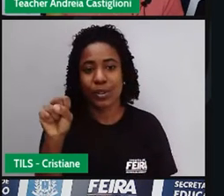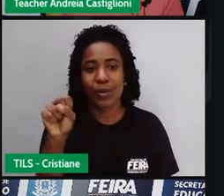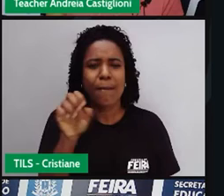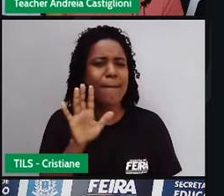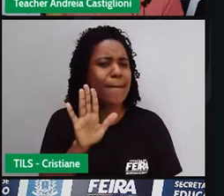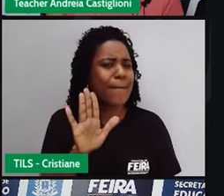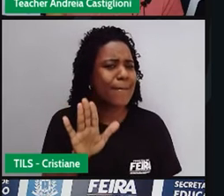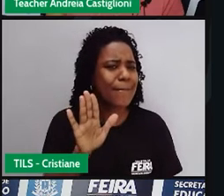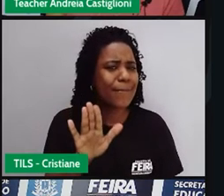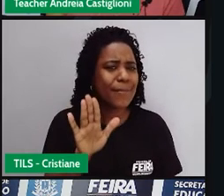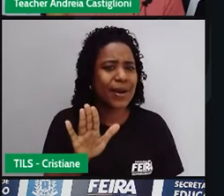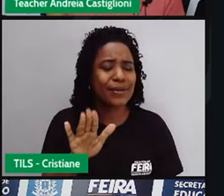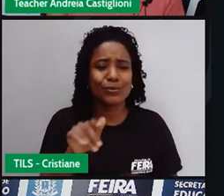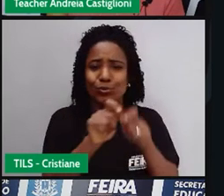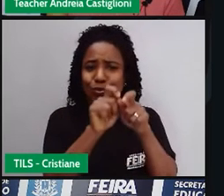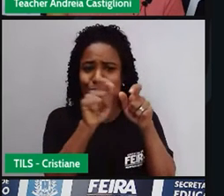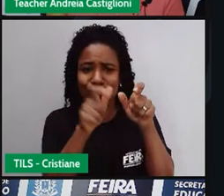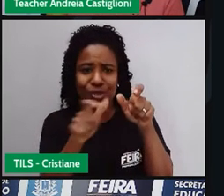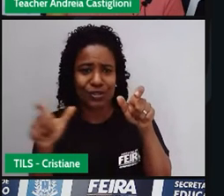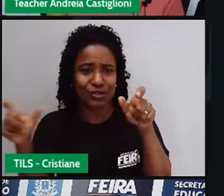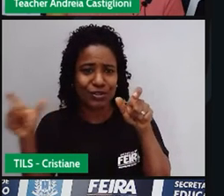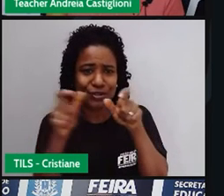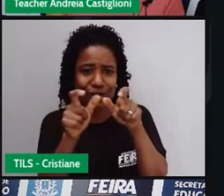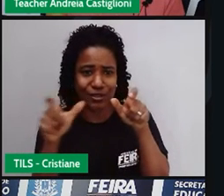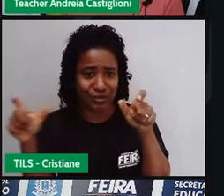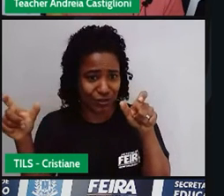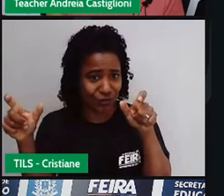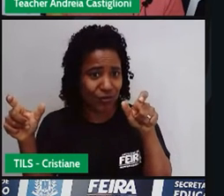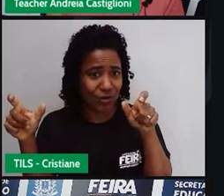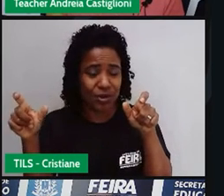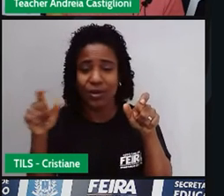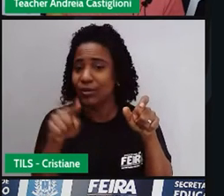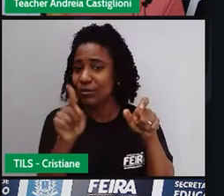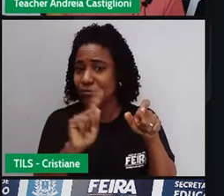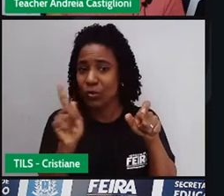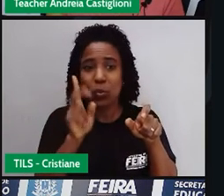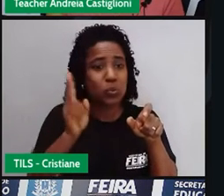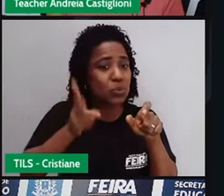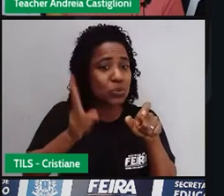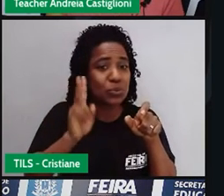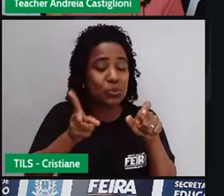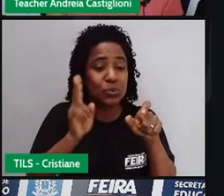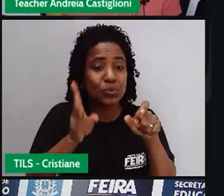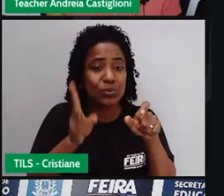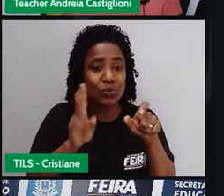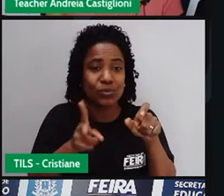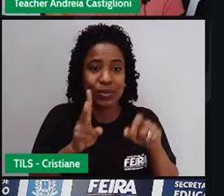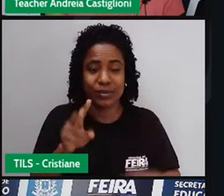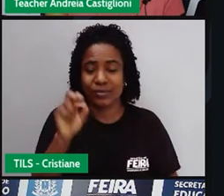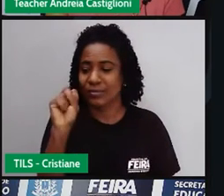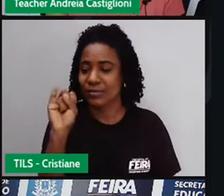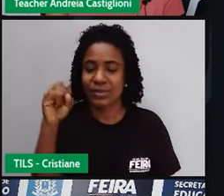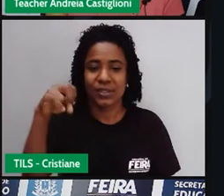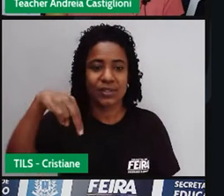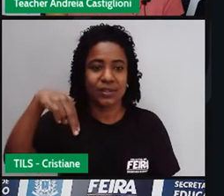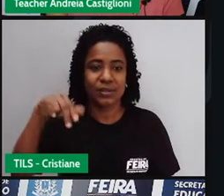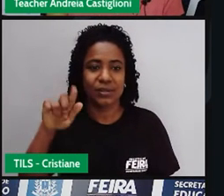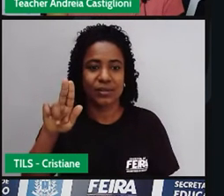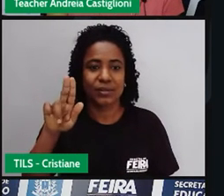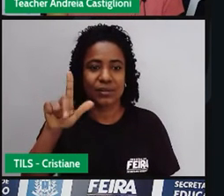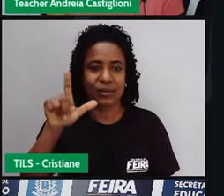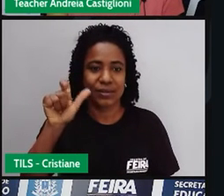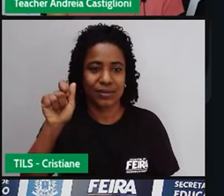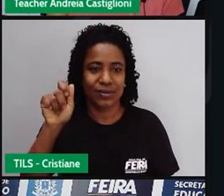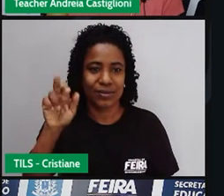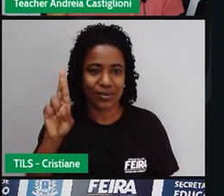ele continuam no formato triangular o que eles eles não onde ficam na farra é diferente da